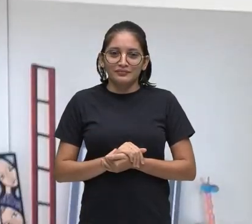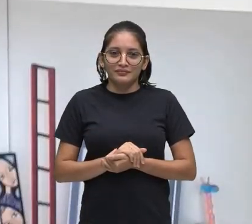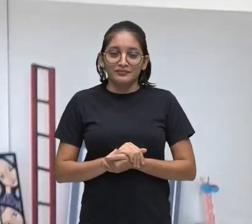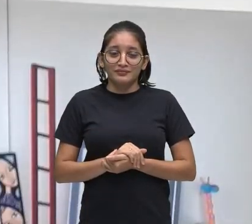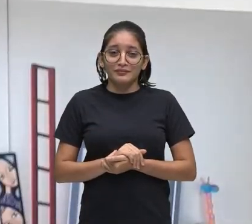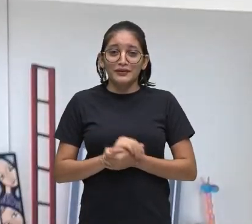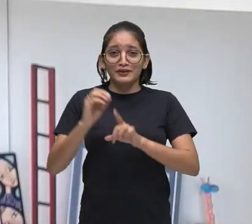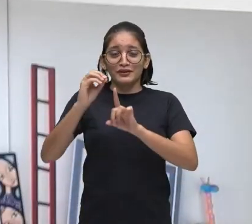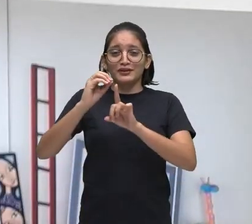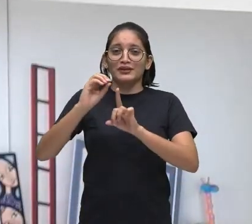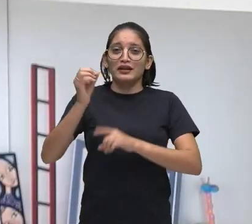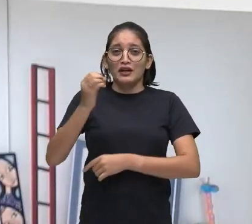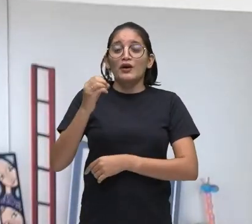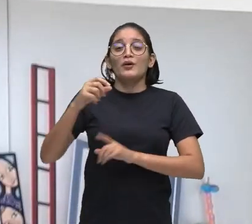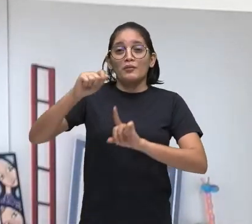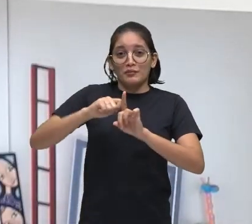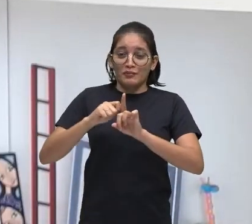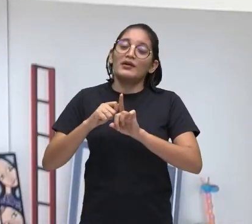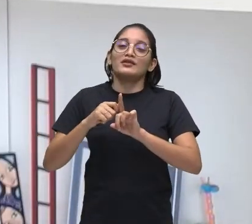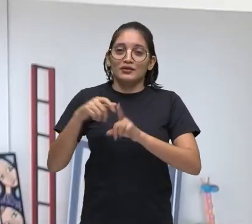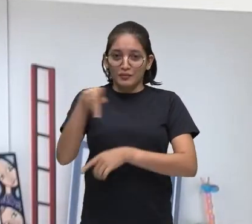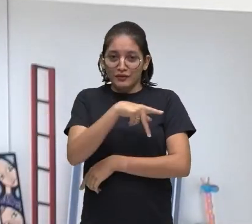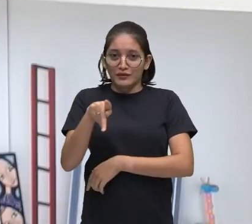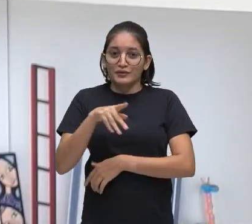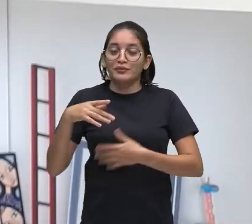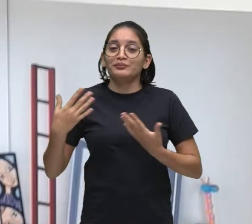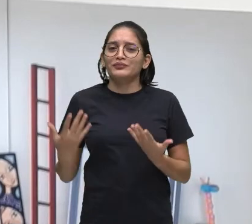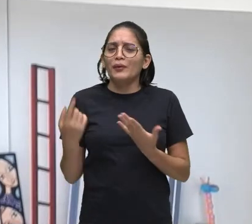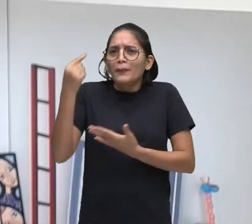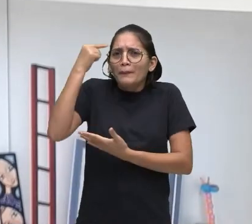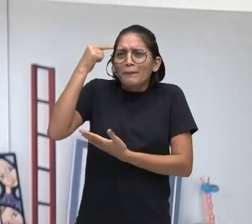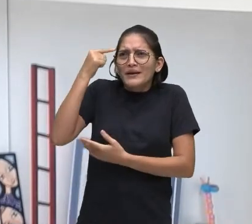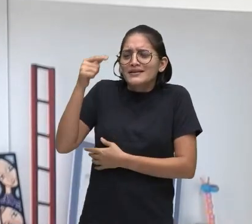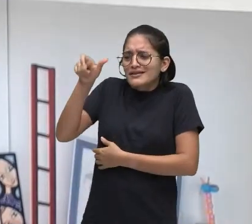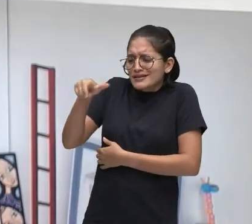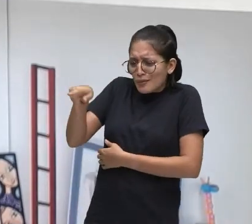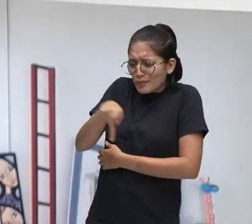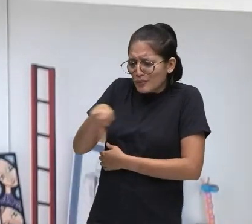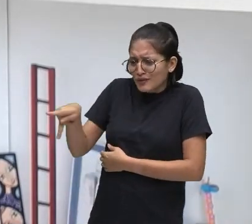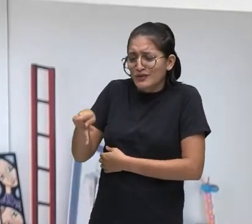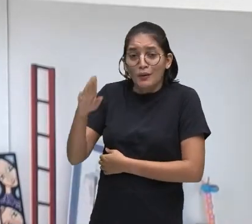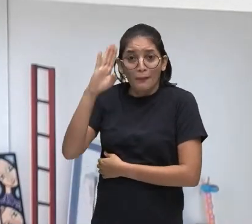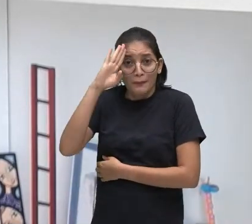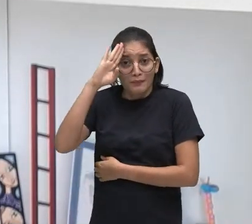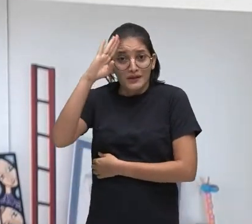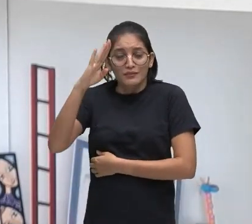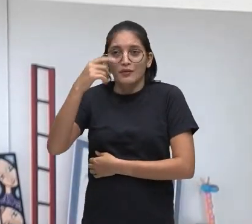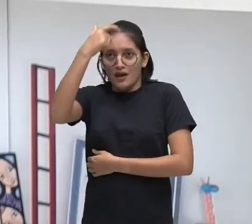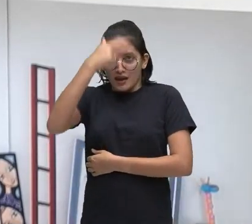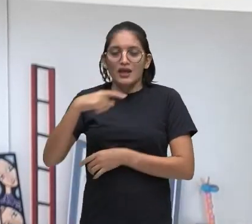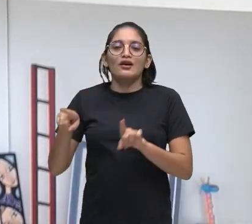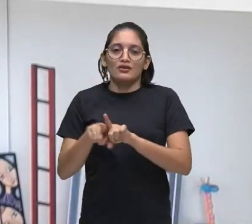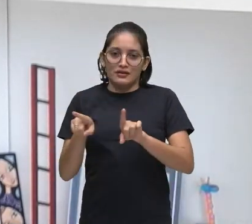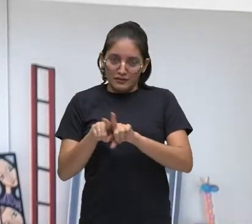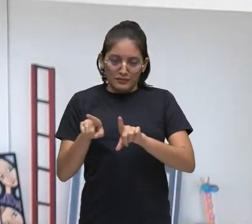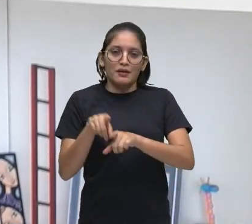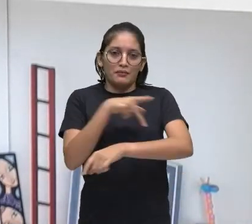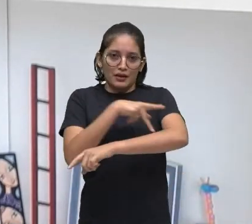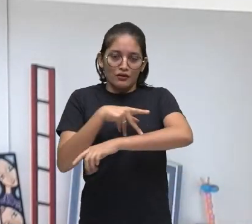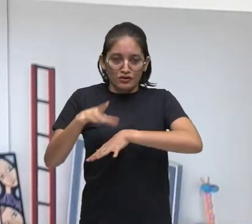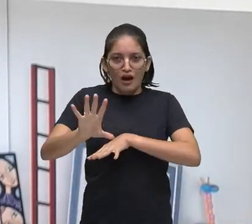do professor, dia 15, e quando a gente pensa em professor, para mim, principalmente que sou professor, pedagogo de